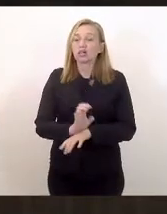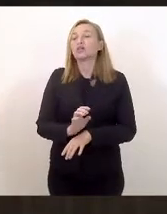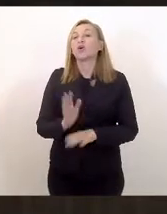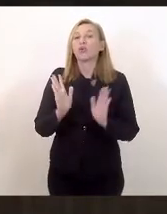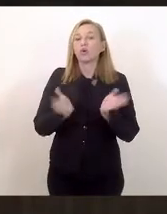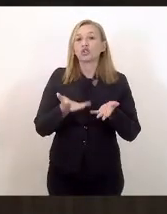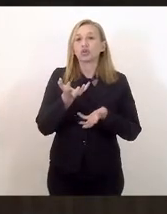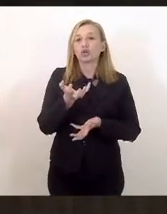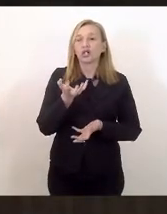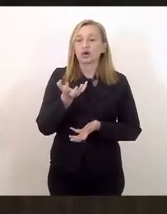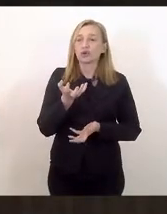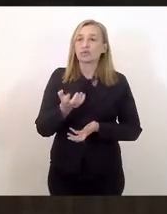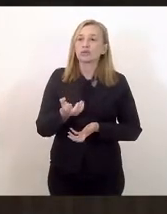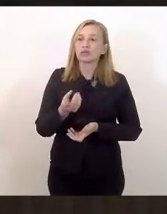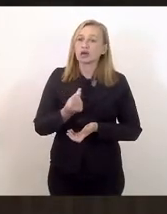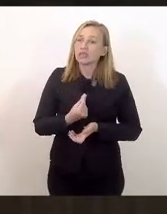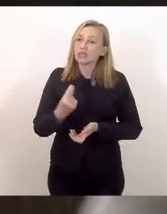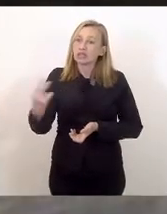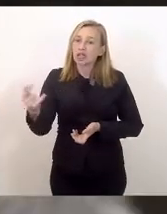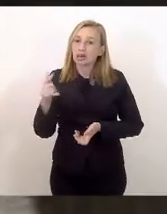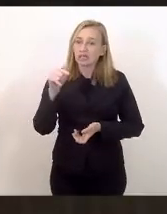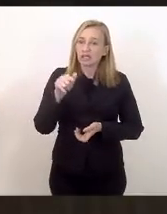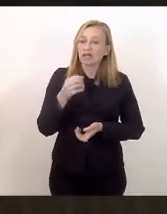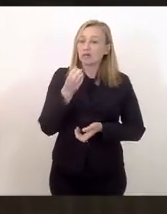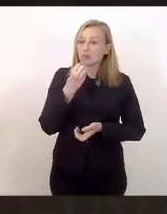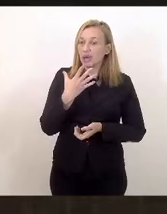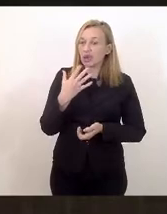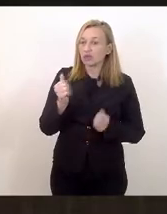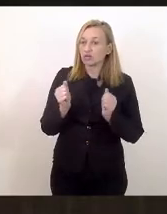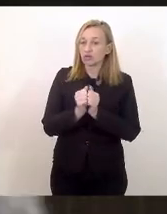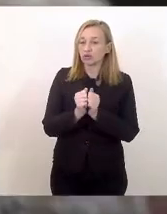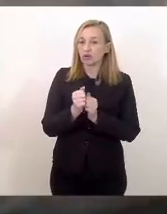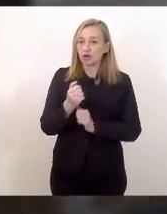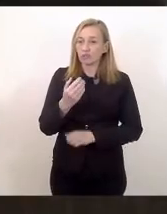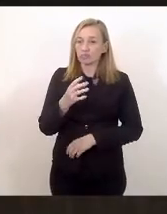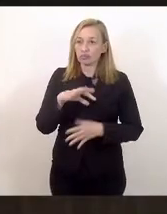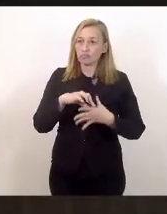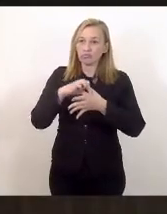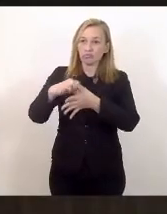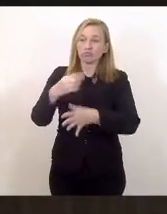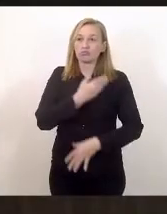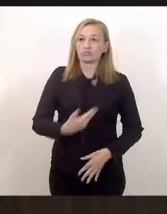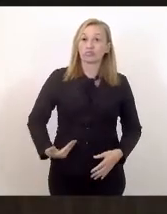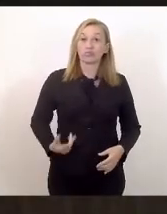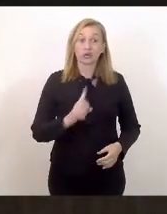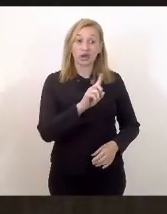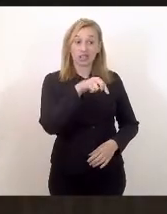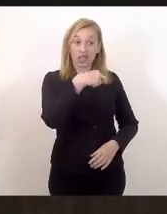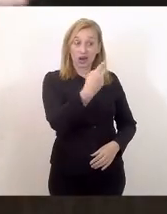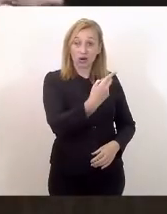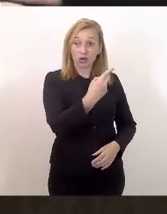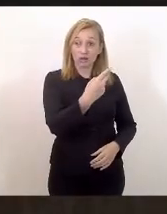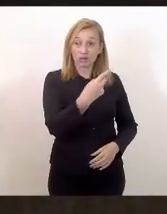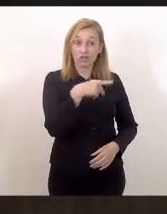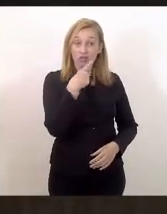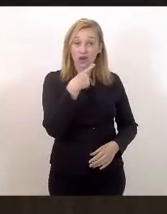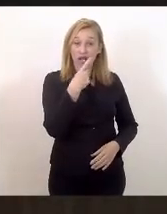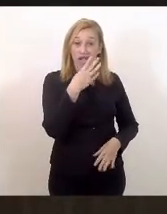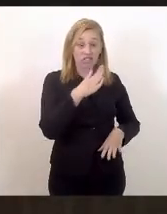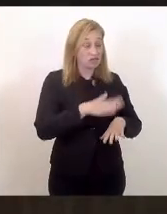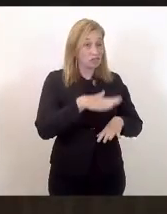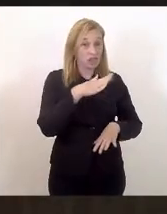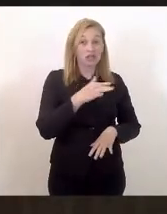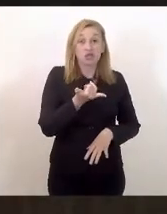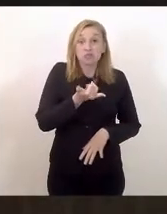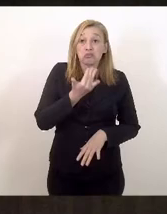hoje, quero sair bem daqui com o líder de governo, que na outra acabei me excedendo, pedi desculpa ao